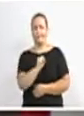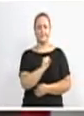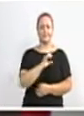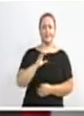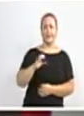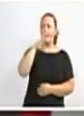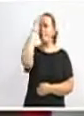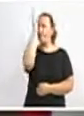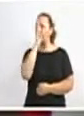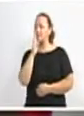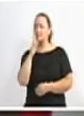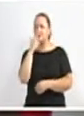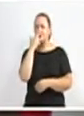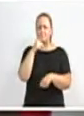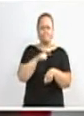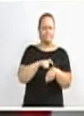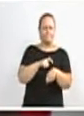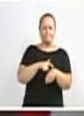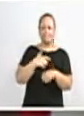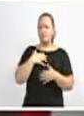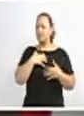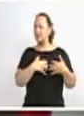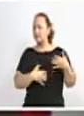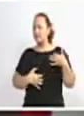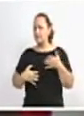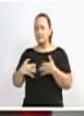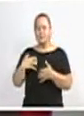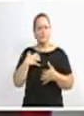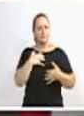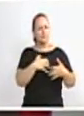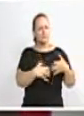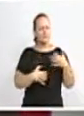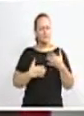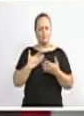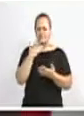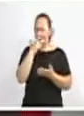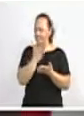vivem. Um momento de muita angústia.